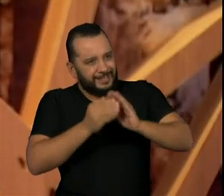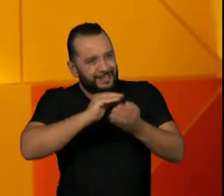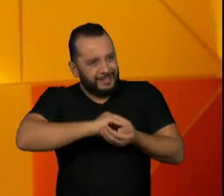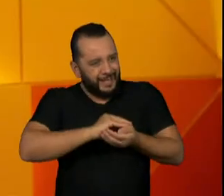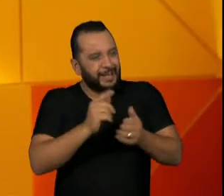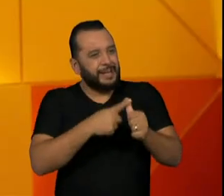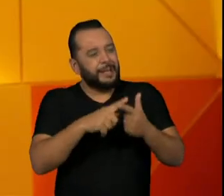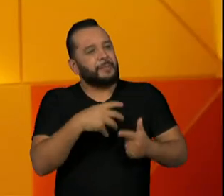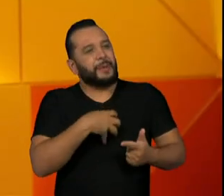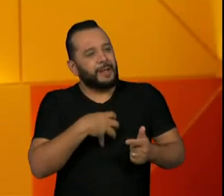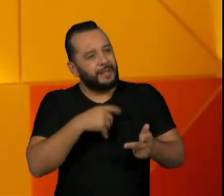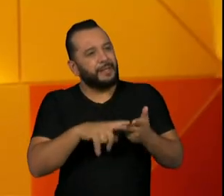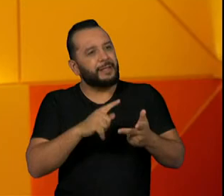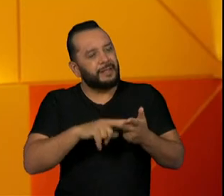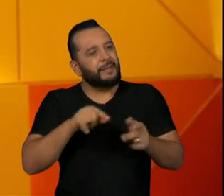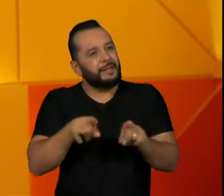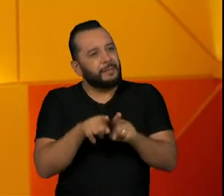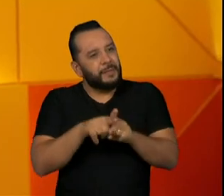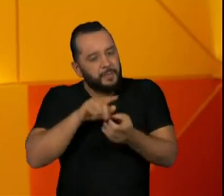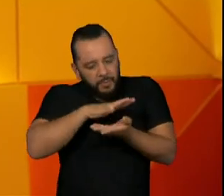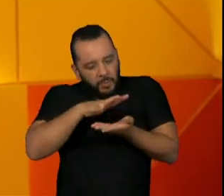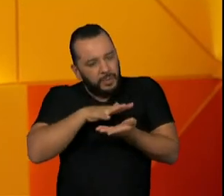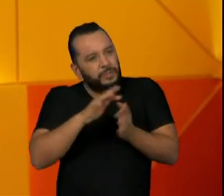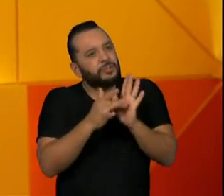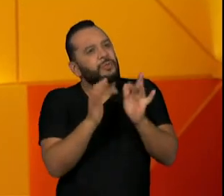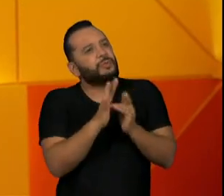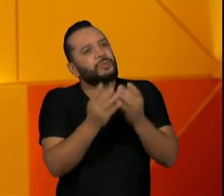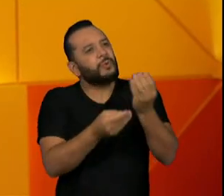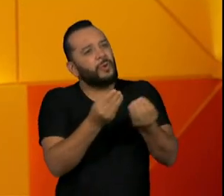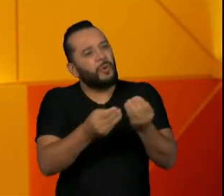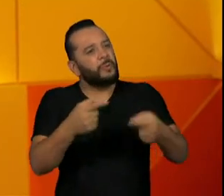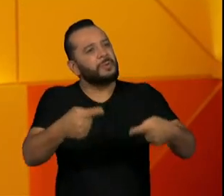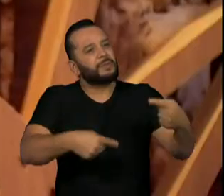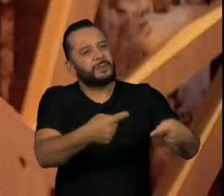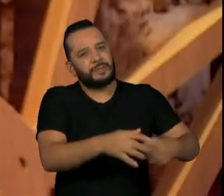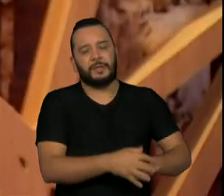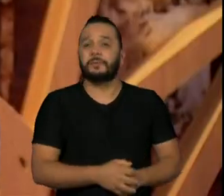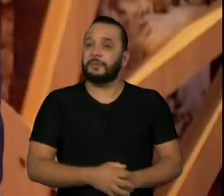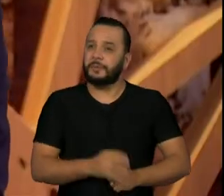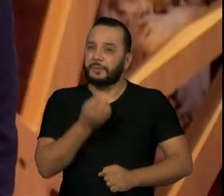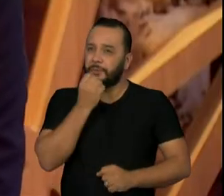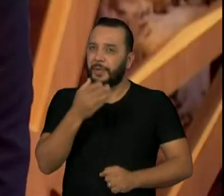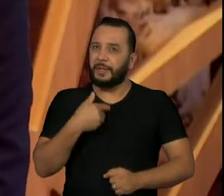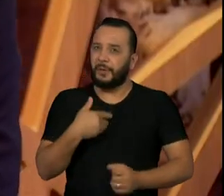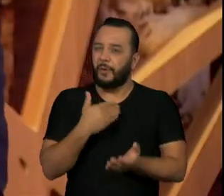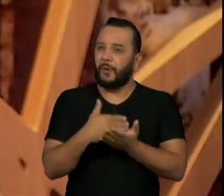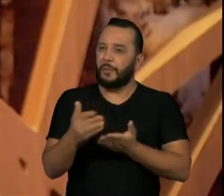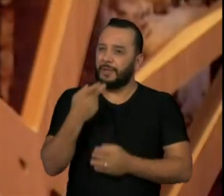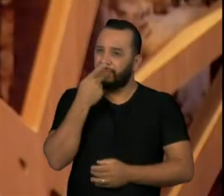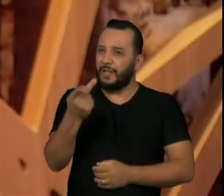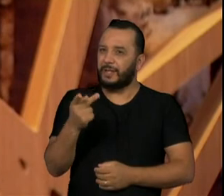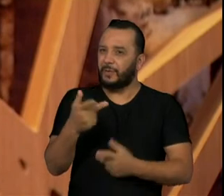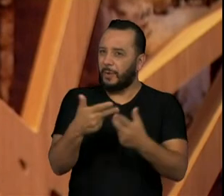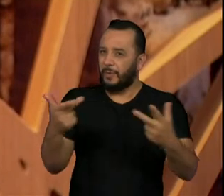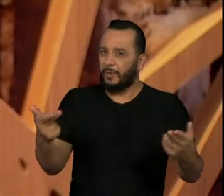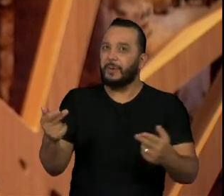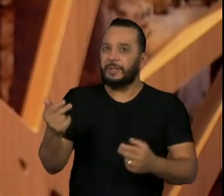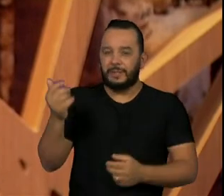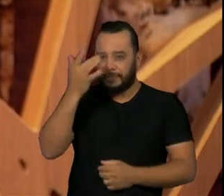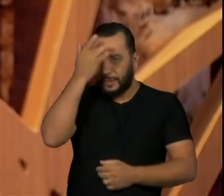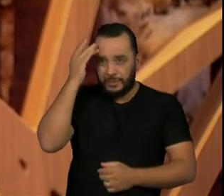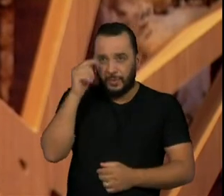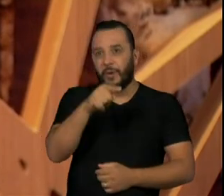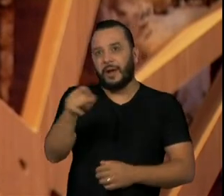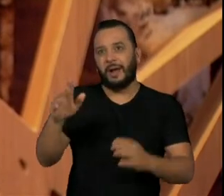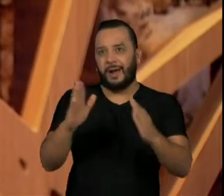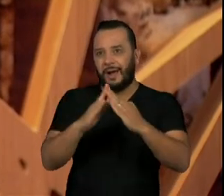Jesus, porque eu queria te ouvir sobre essa discussão ali baiana. Muito bem, eu começo a minha fala aqui até dizendo uma coisa para o telespectador que está